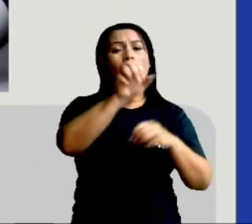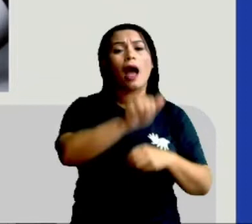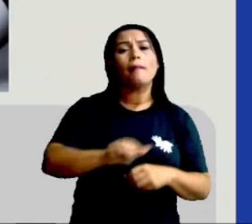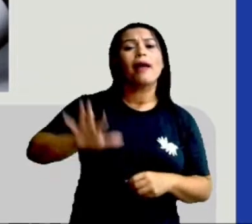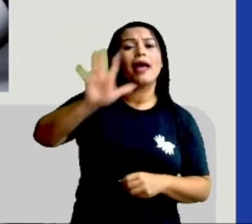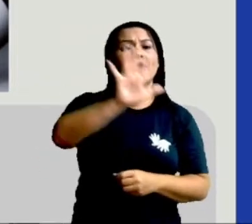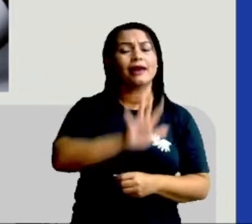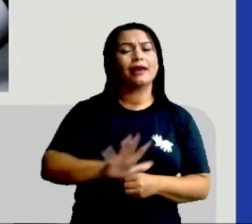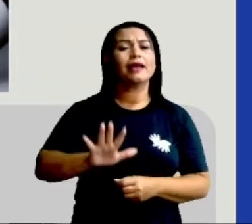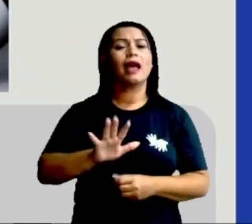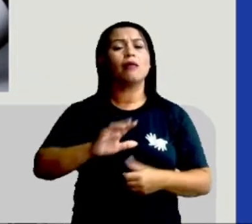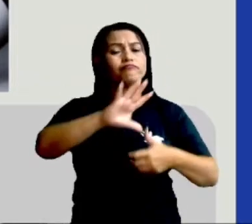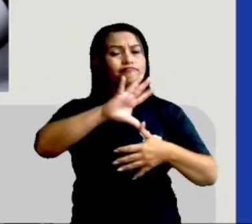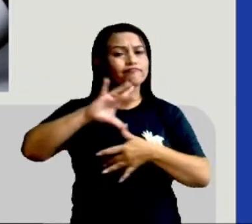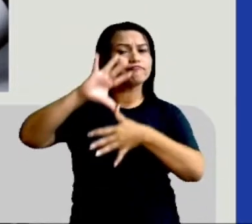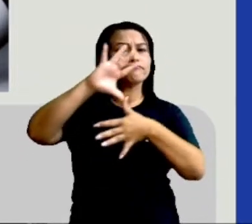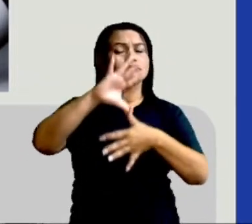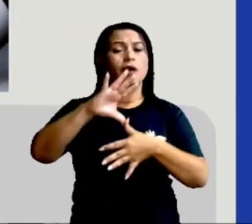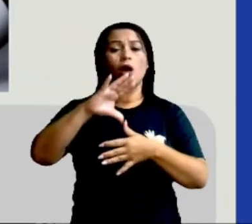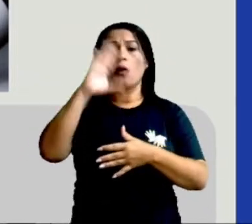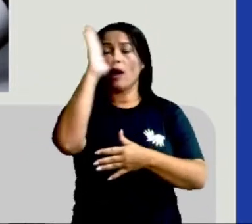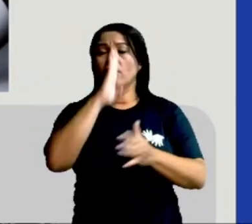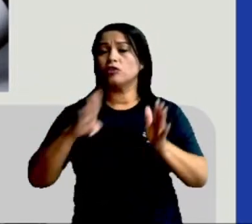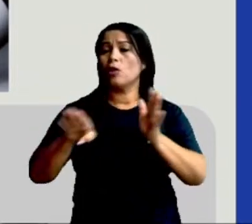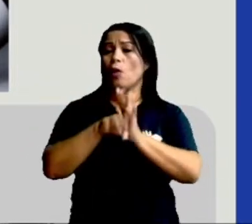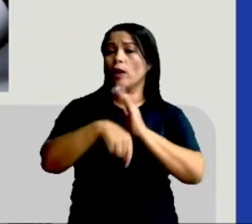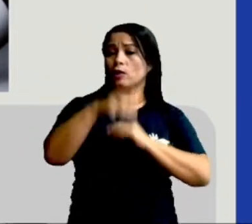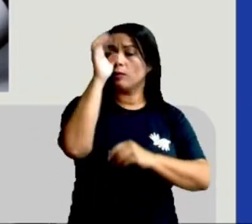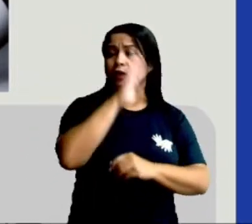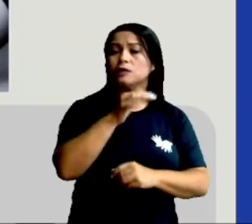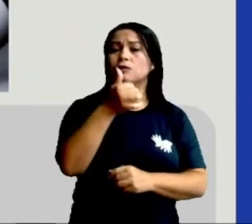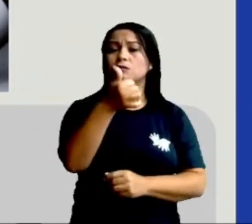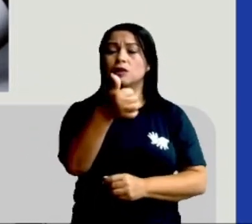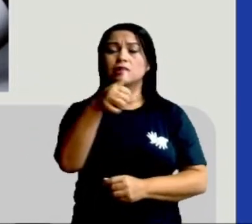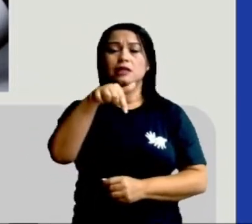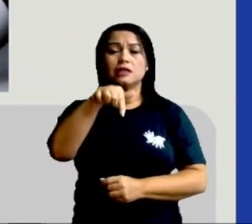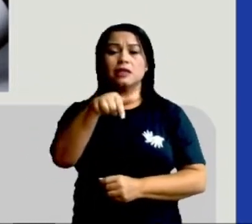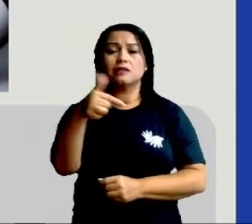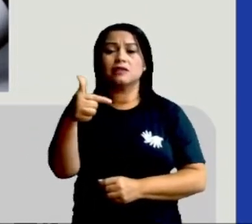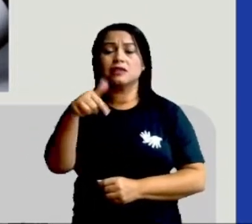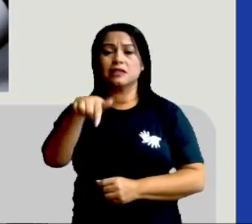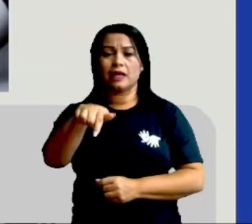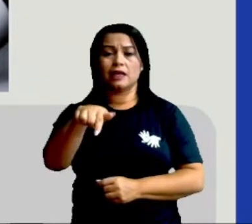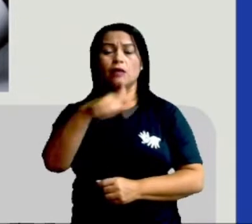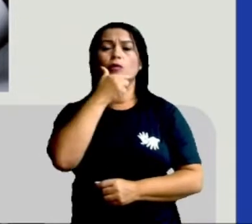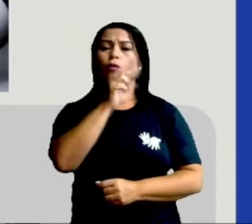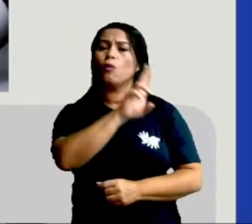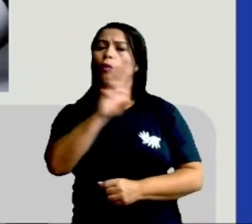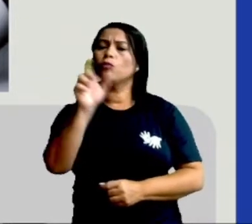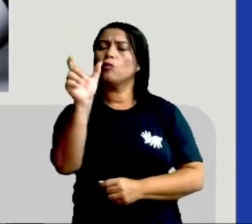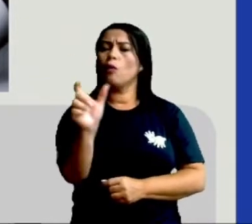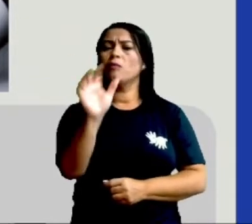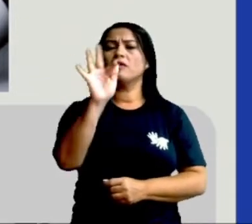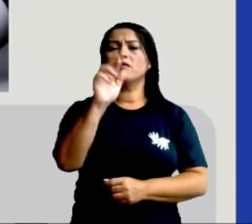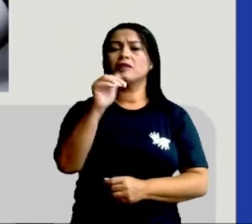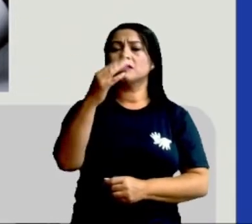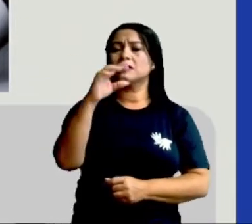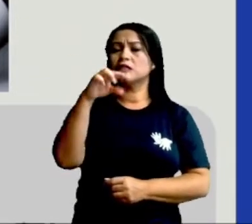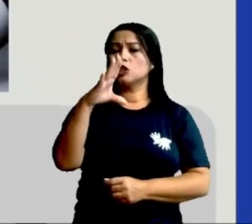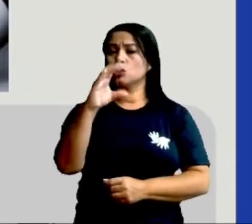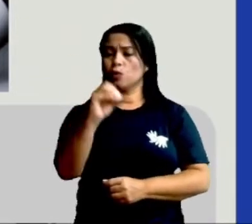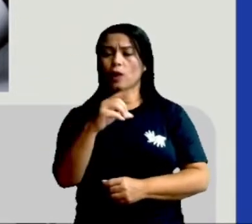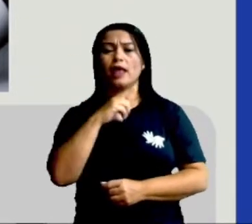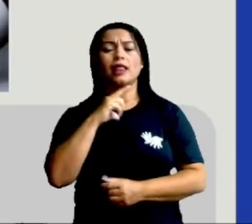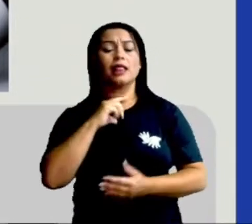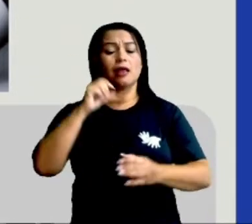o Brasil em 1727 por Francisco de Melo Palheta, que trouxe sementes e mudas